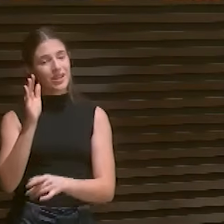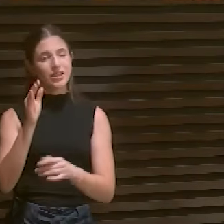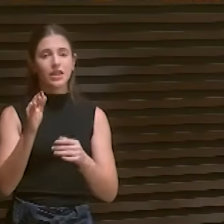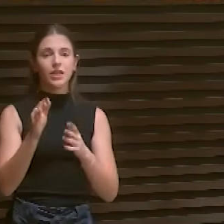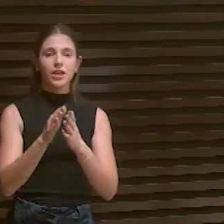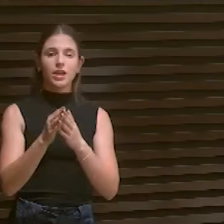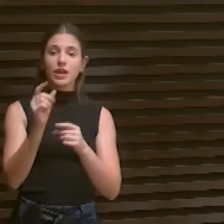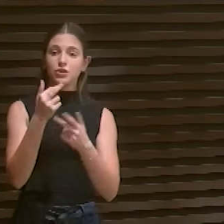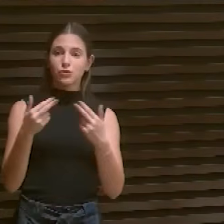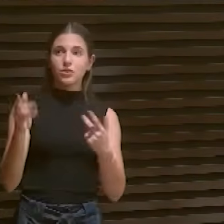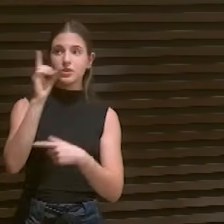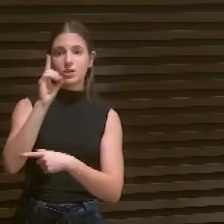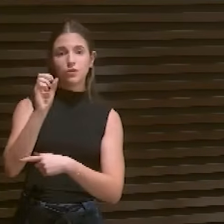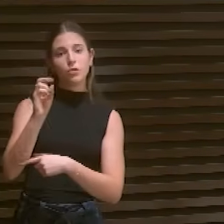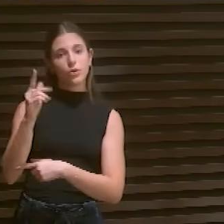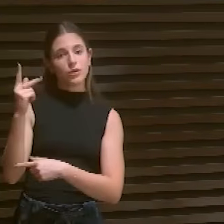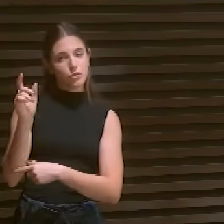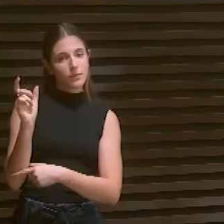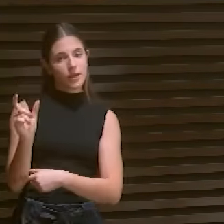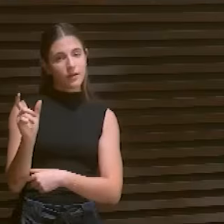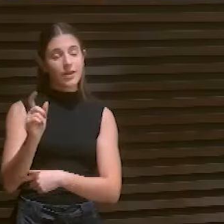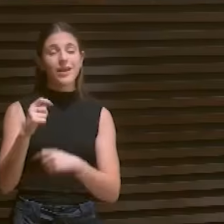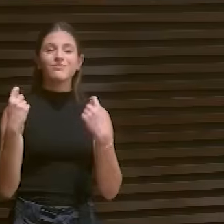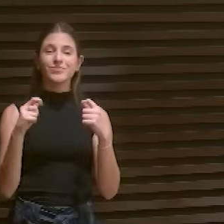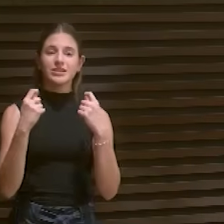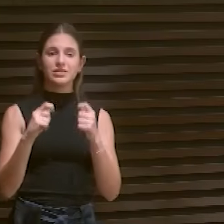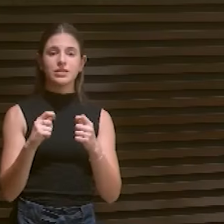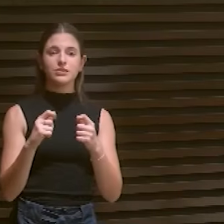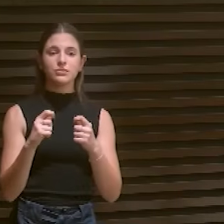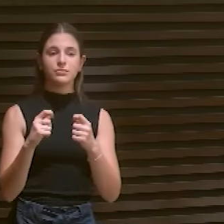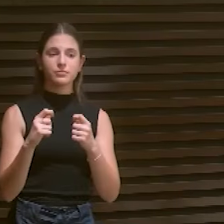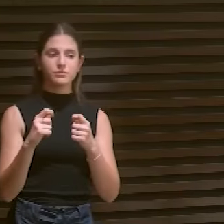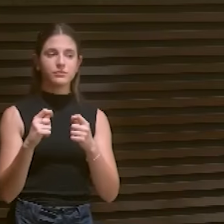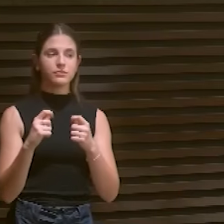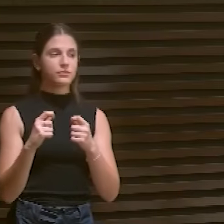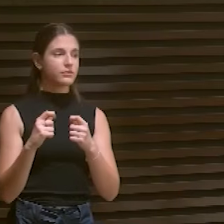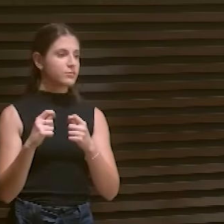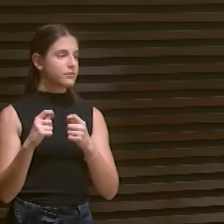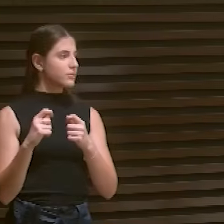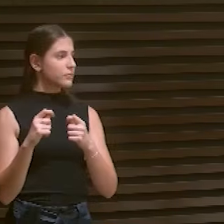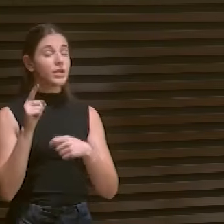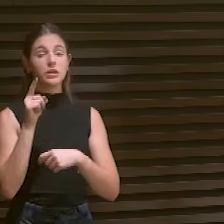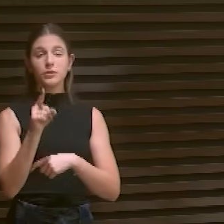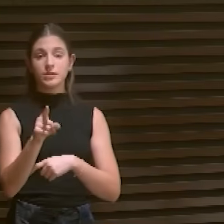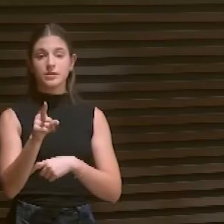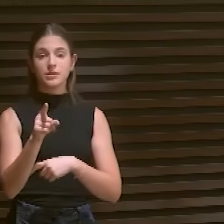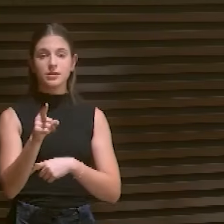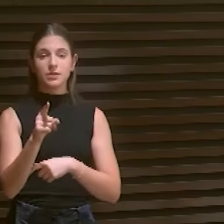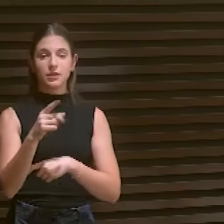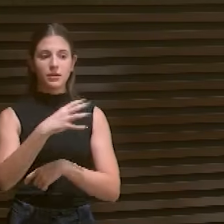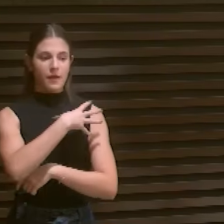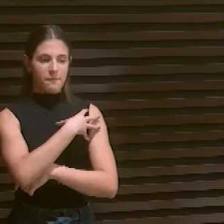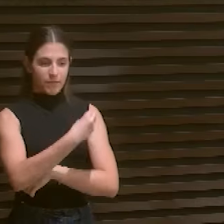sua palavra. É necessário, meus amados, uma questão aqui. É necessário que você seja filho.